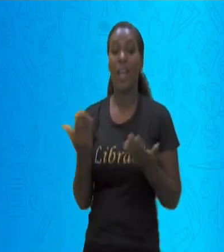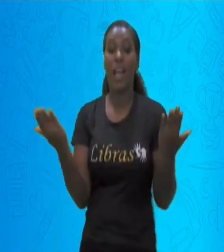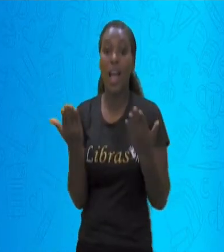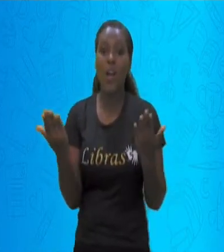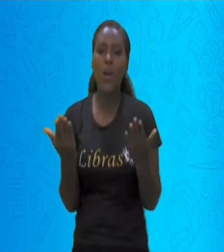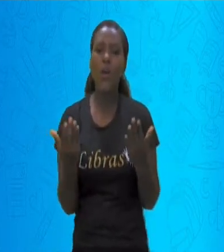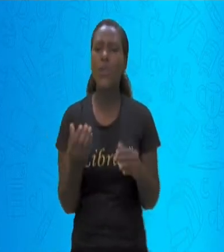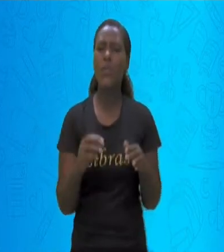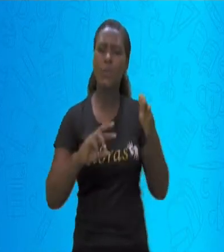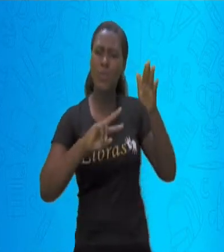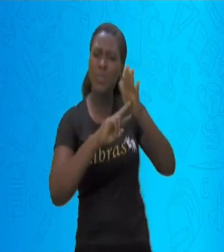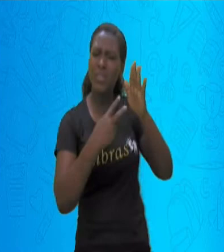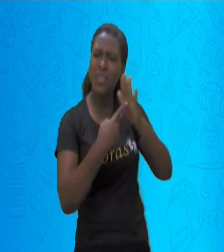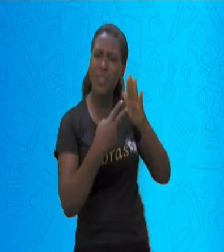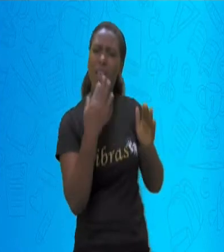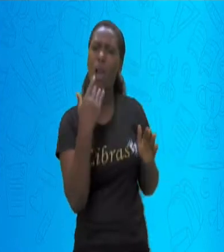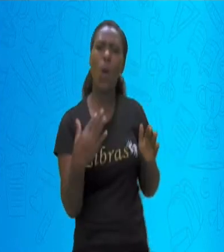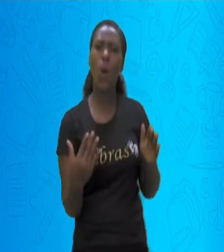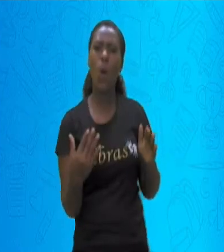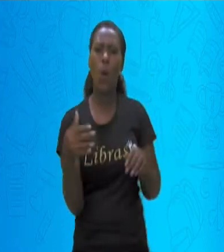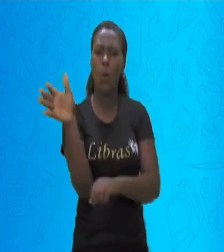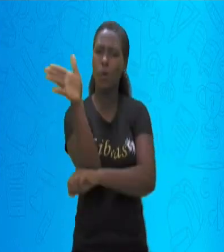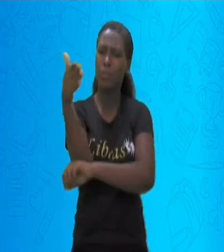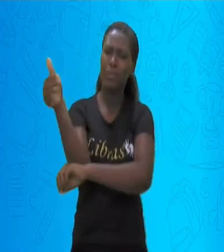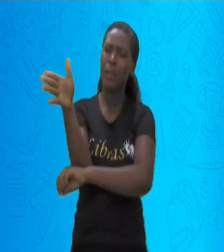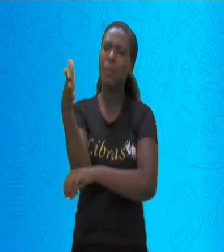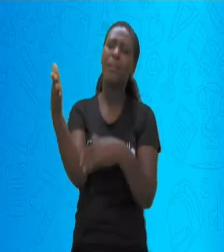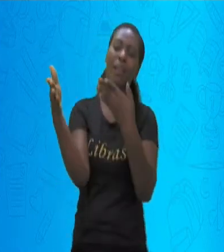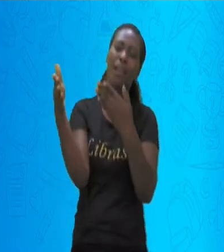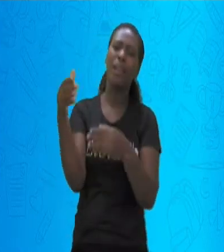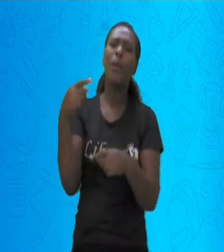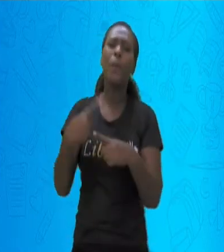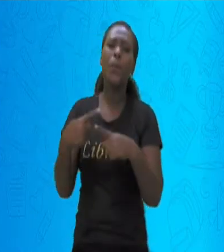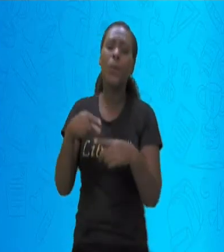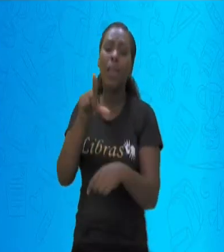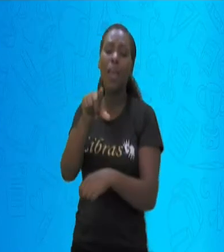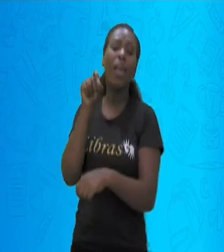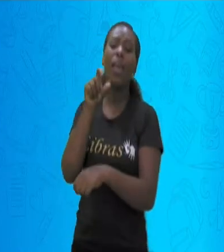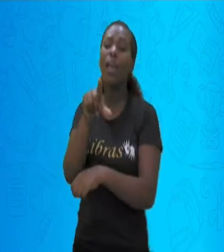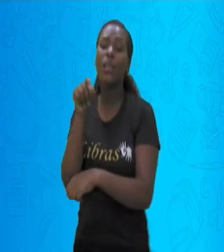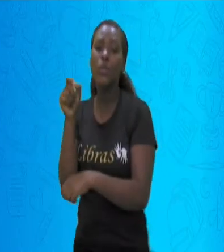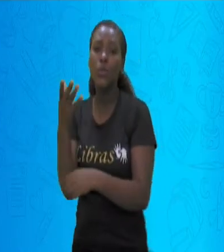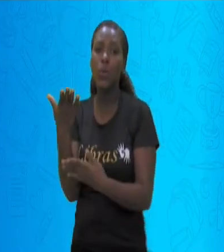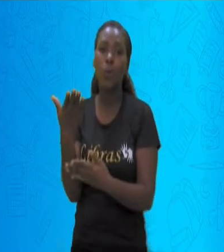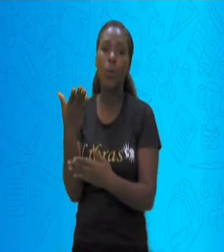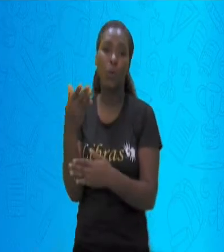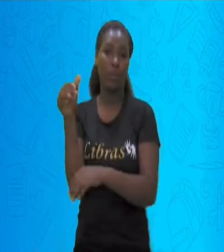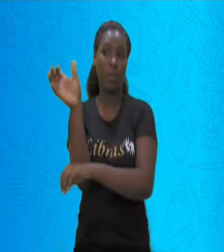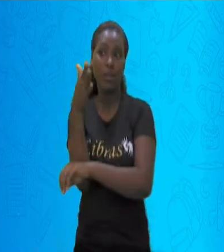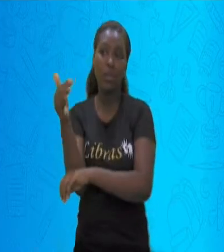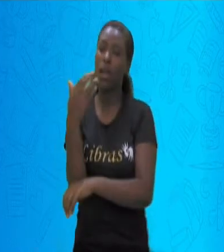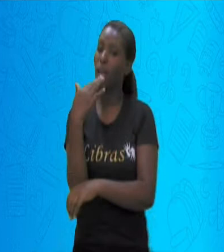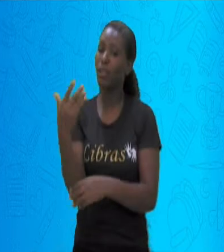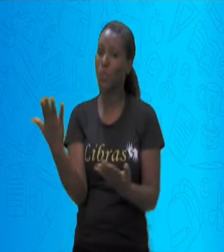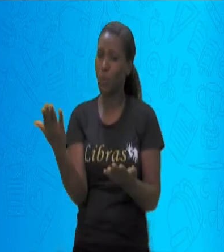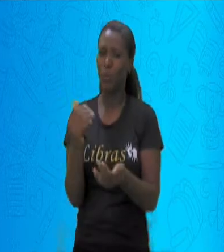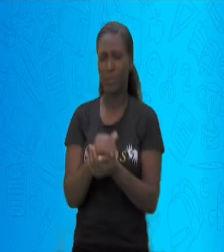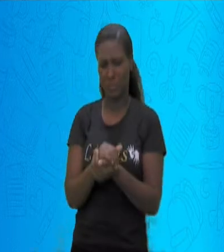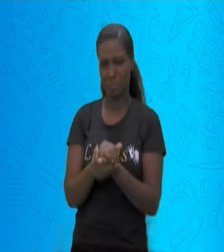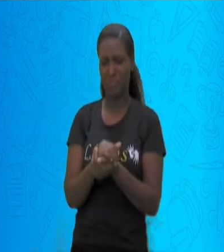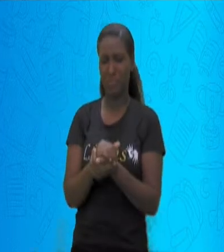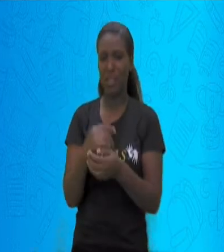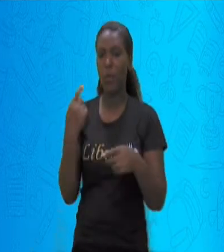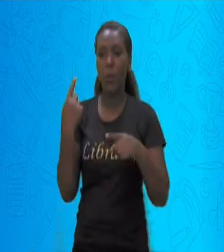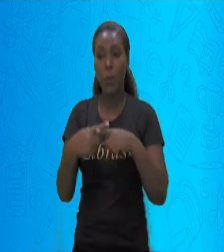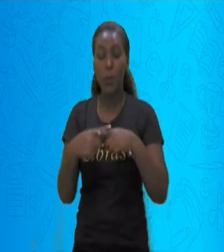nosso país. Por que a escolha dessas cores? Por que ela é representada desta forma? Então, olha aqui, a